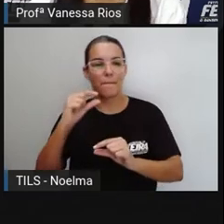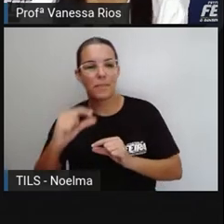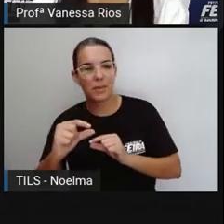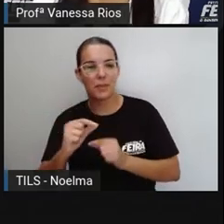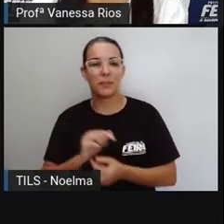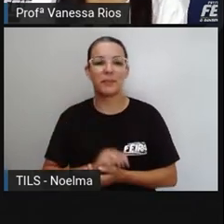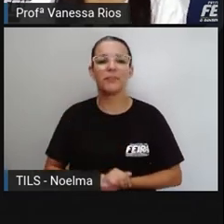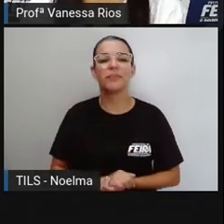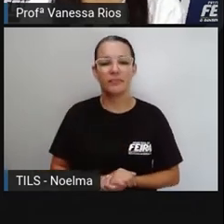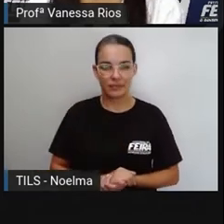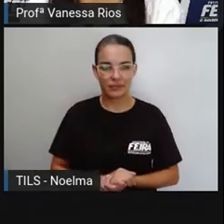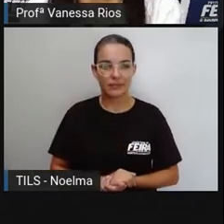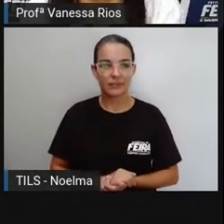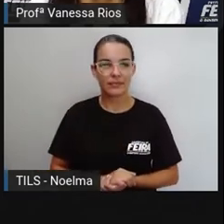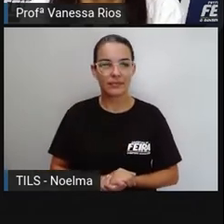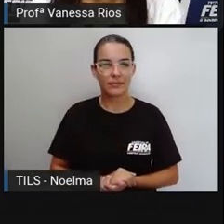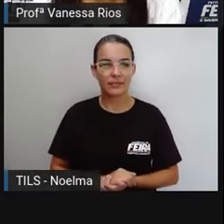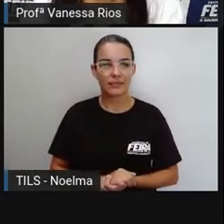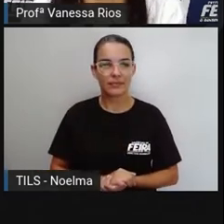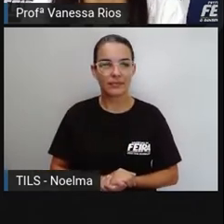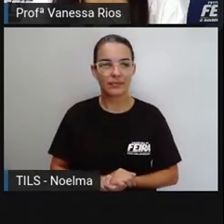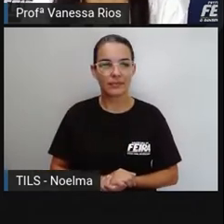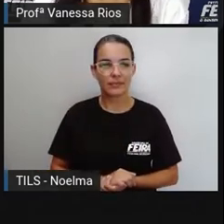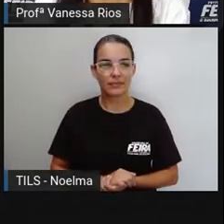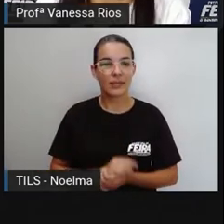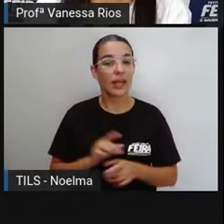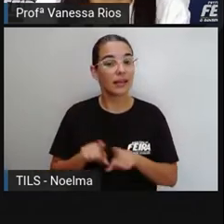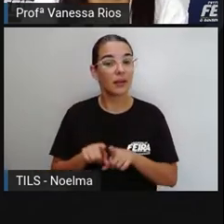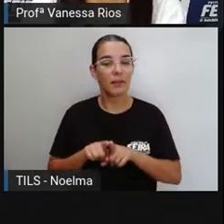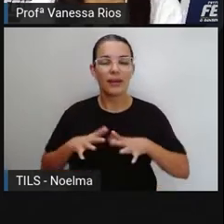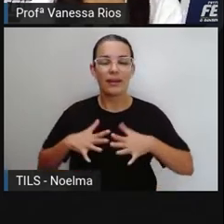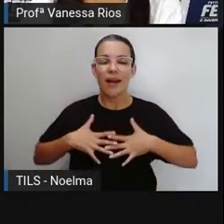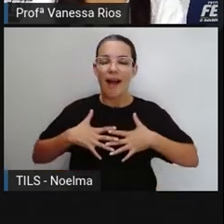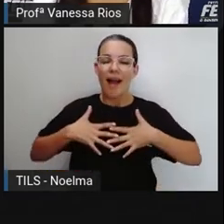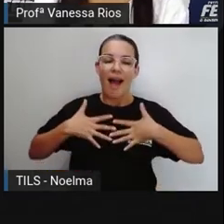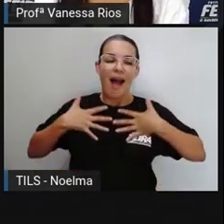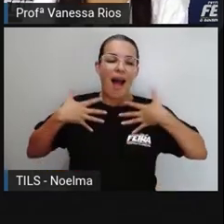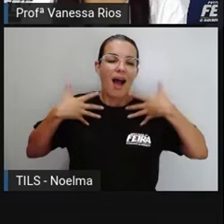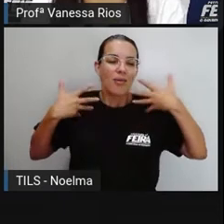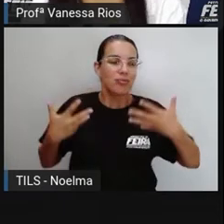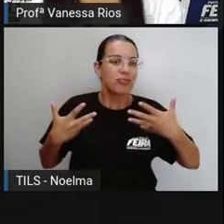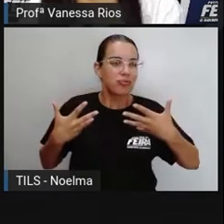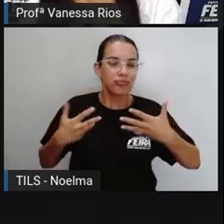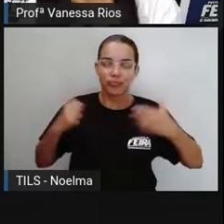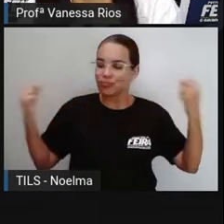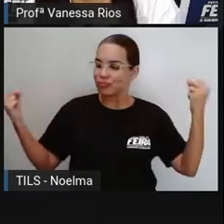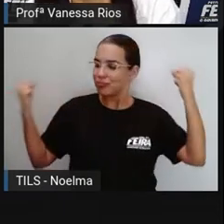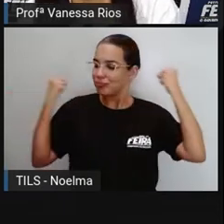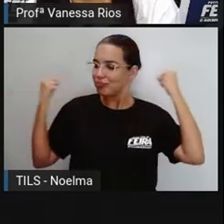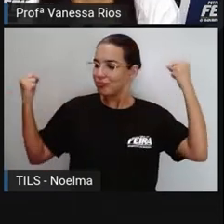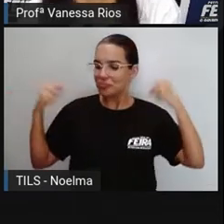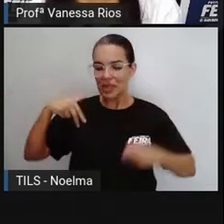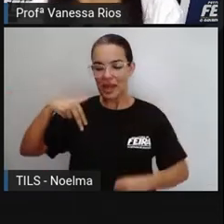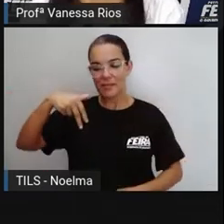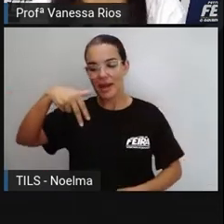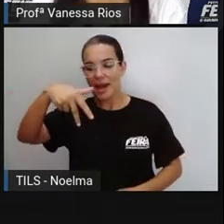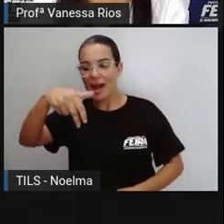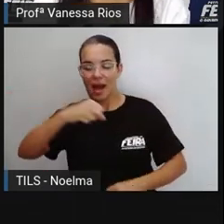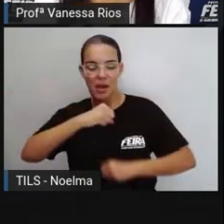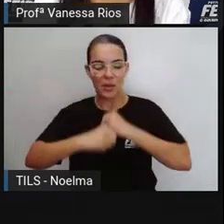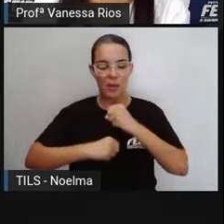Isso é feito de forma gradativa. E o prazer, não é, despertado pela prática das atividades